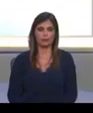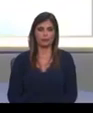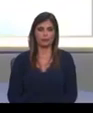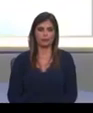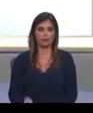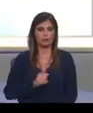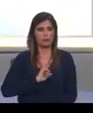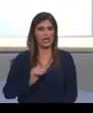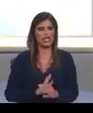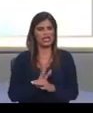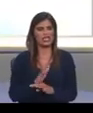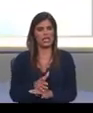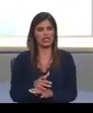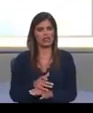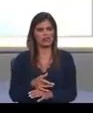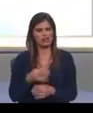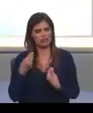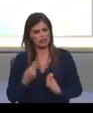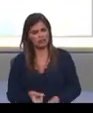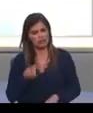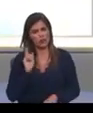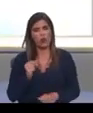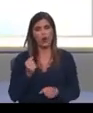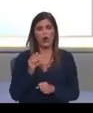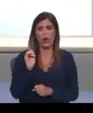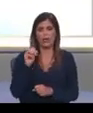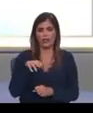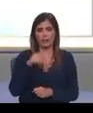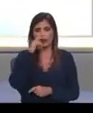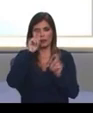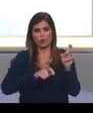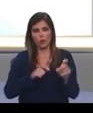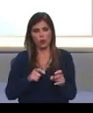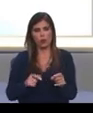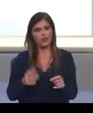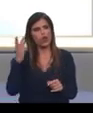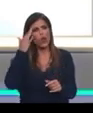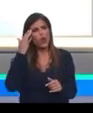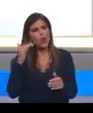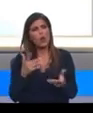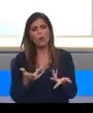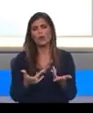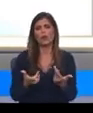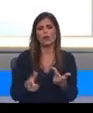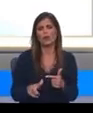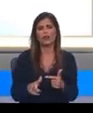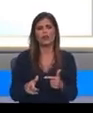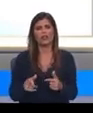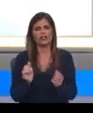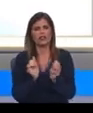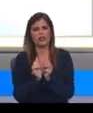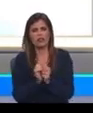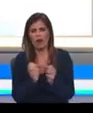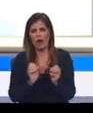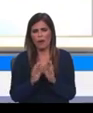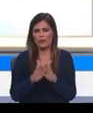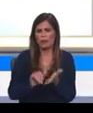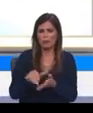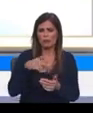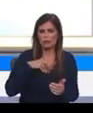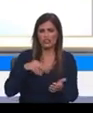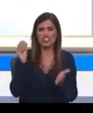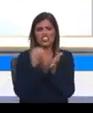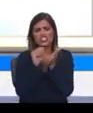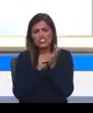Disparou o acesso indevido ao Serviço Nacional de Saúde de pessoas sem número de utente, ao passaporte português, sem registros clínicos ou